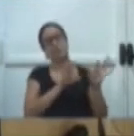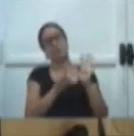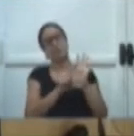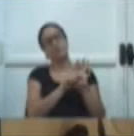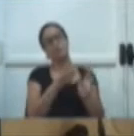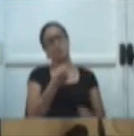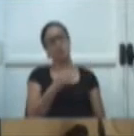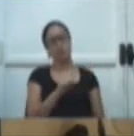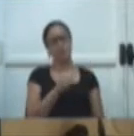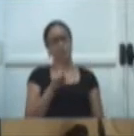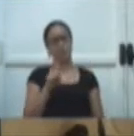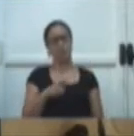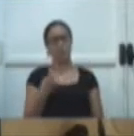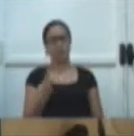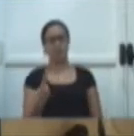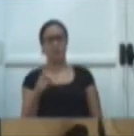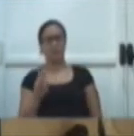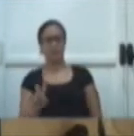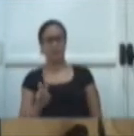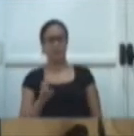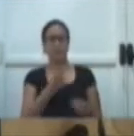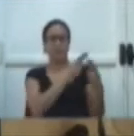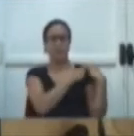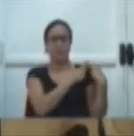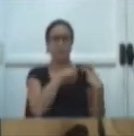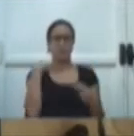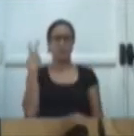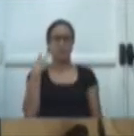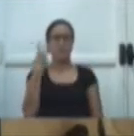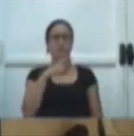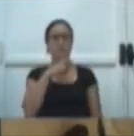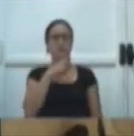08/2015, autor vereador Wilson Nunes Cerqueira.